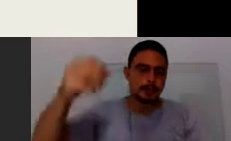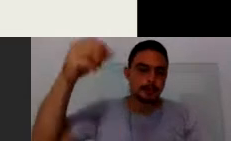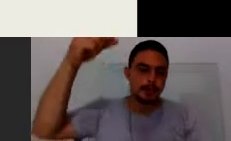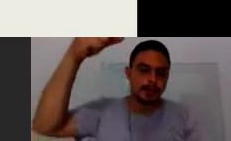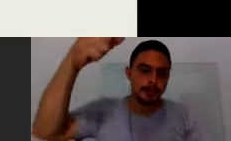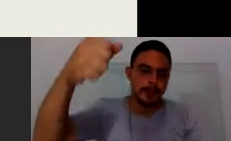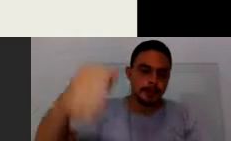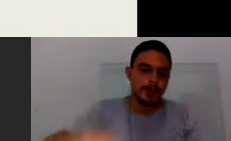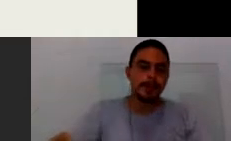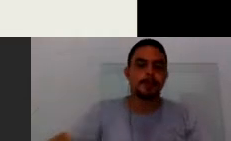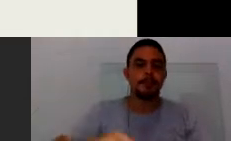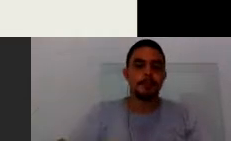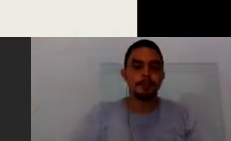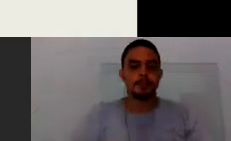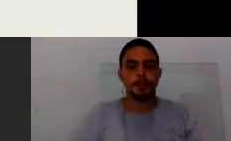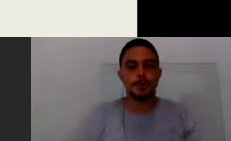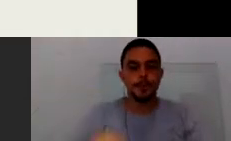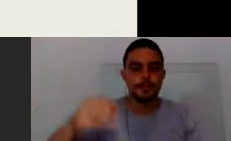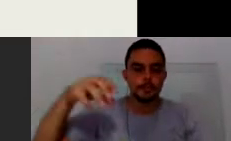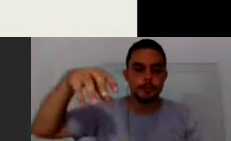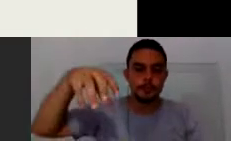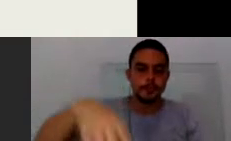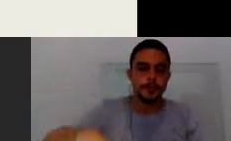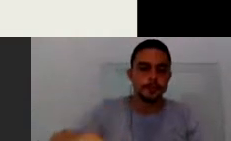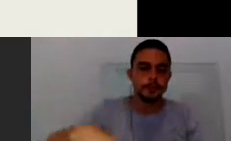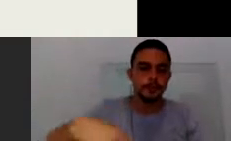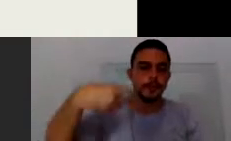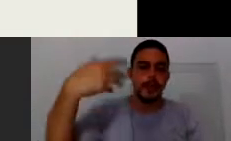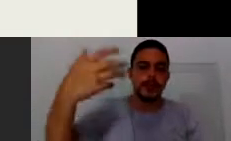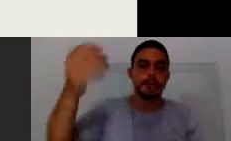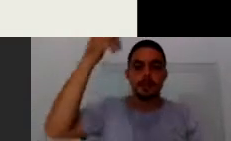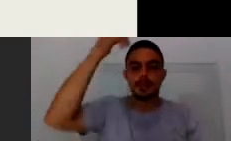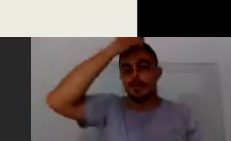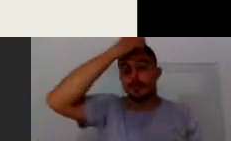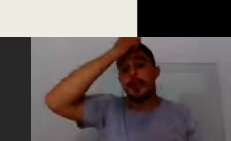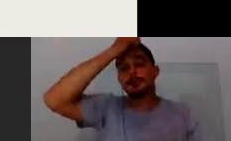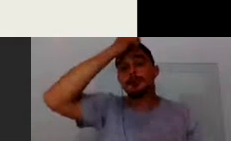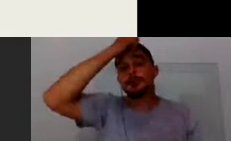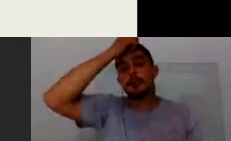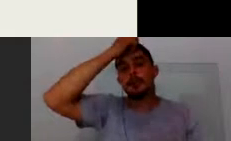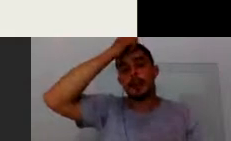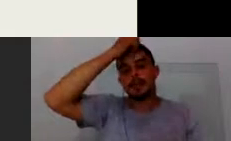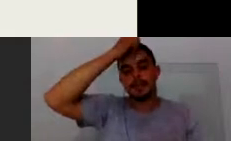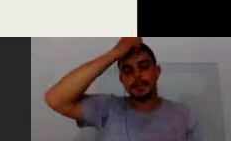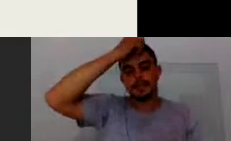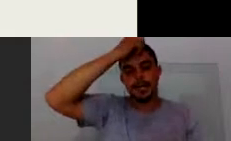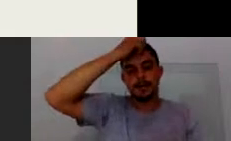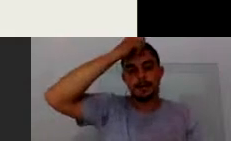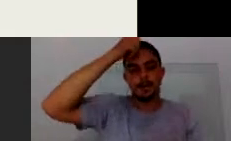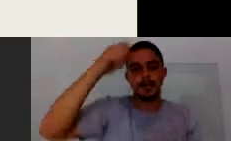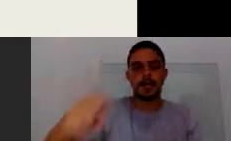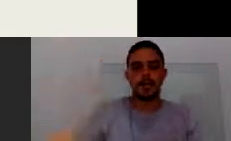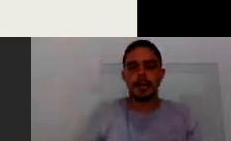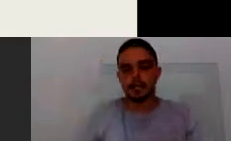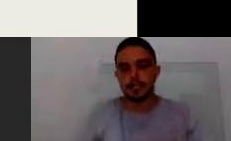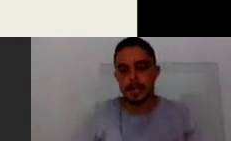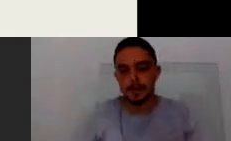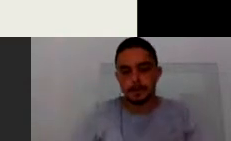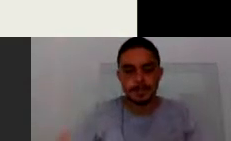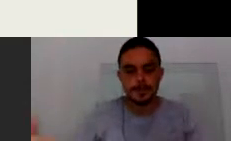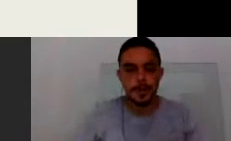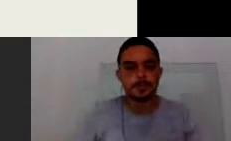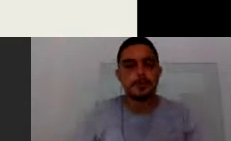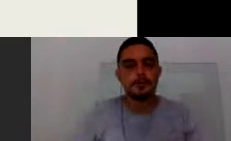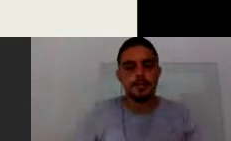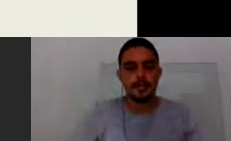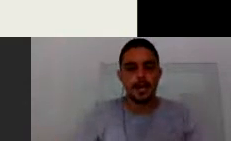infiltração, essa água não se mantém na superfície, não se mantém no solo, e a planta tem menos tempo para acessar essa